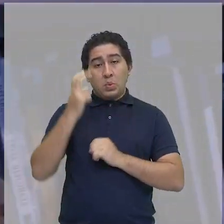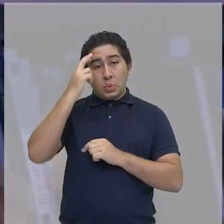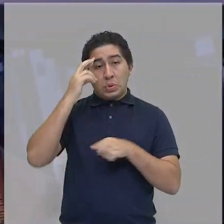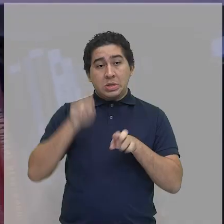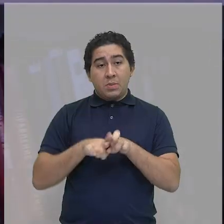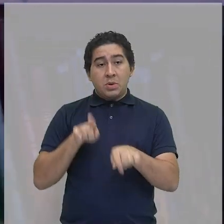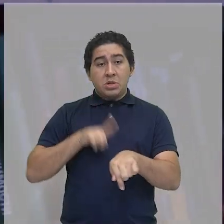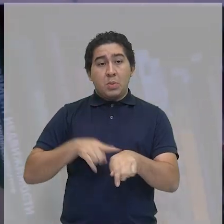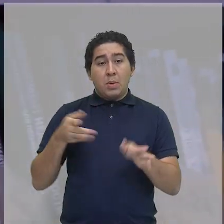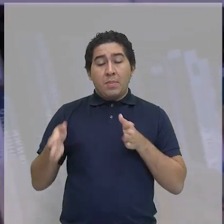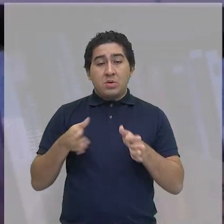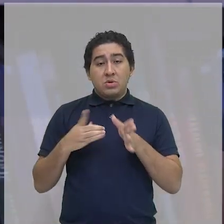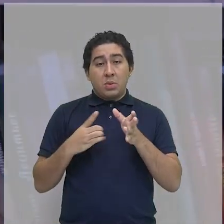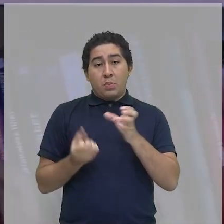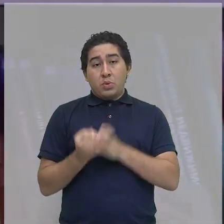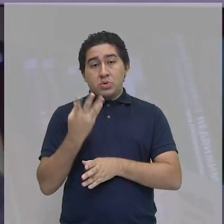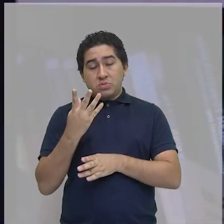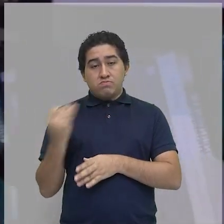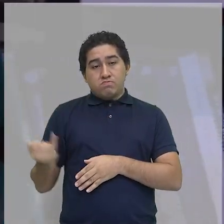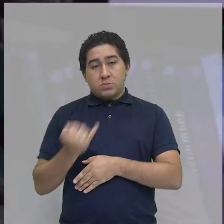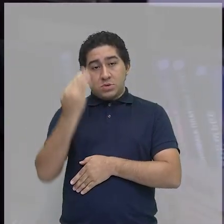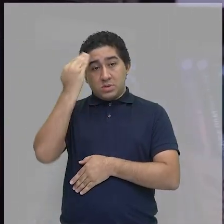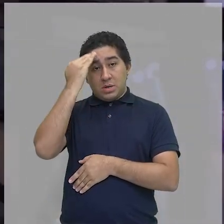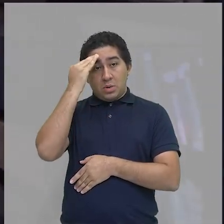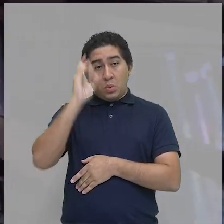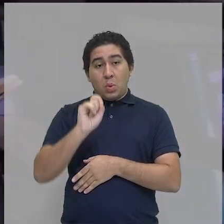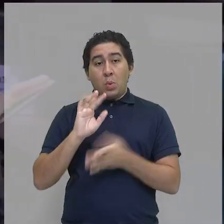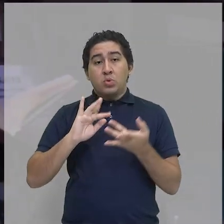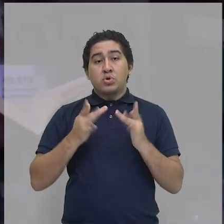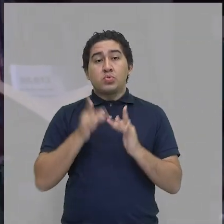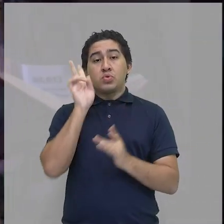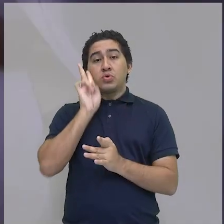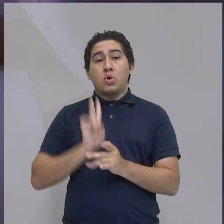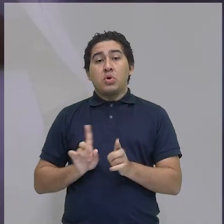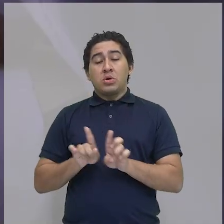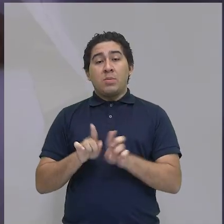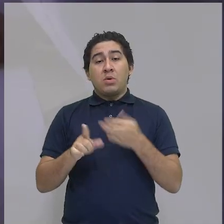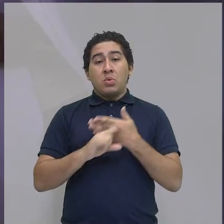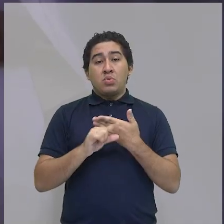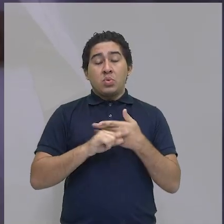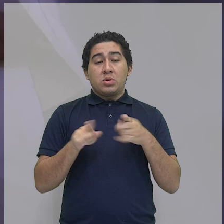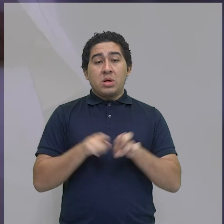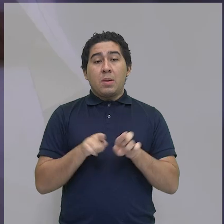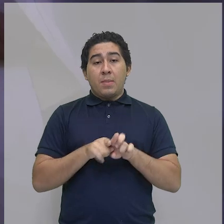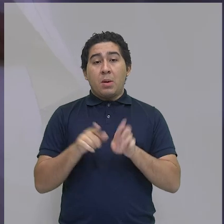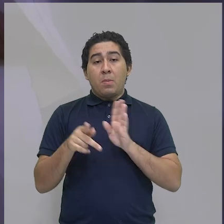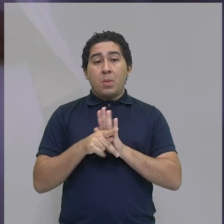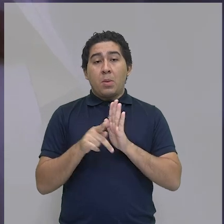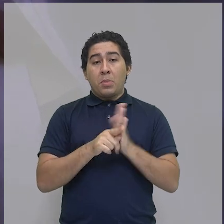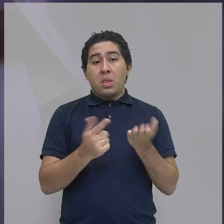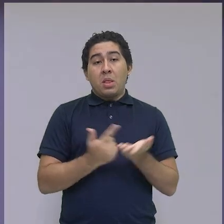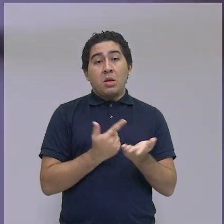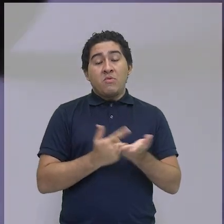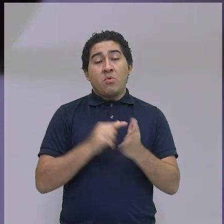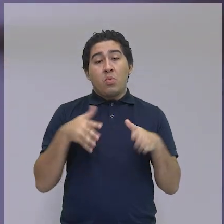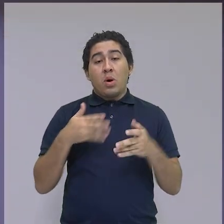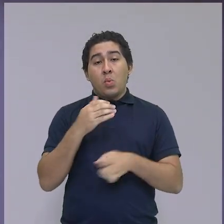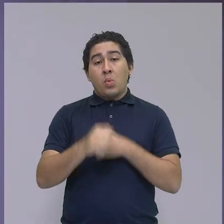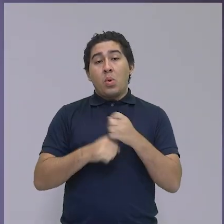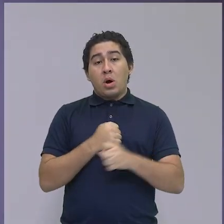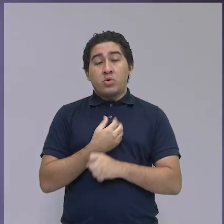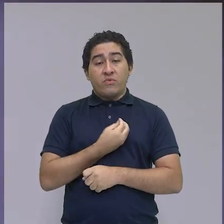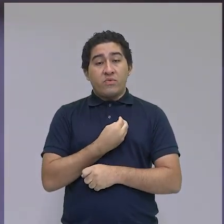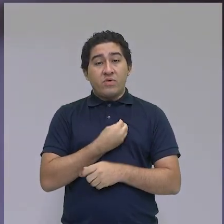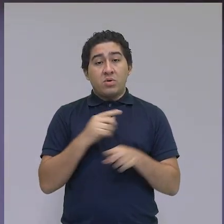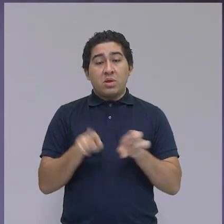foi produzido, sendo importante entender o contexto histórico do autor e da obra, em que ano ele viveu,